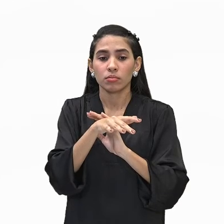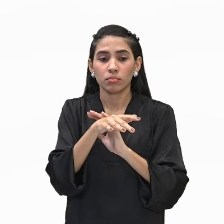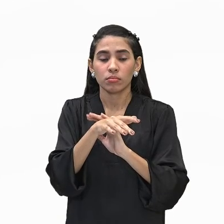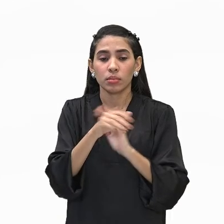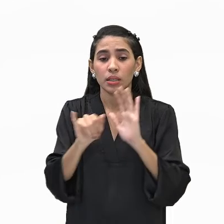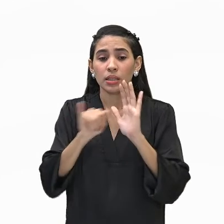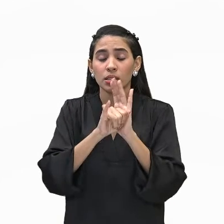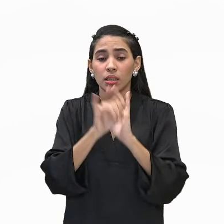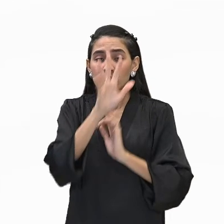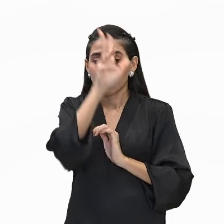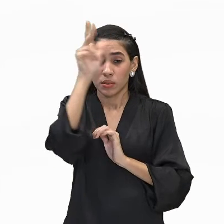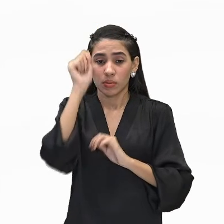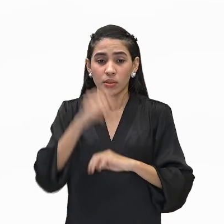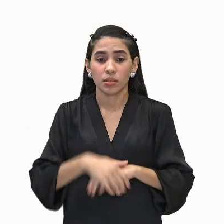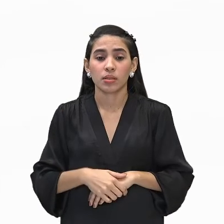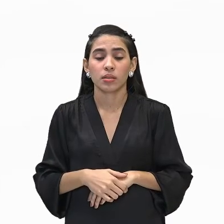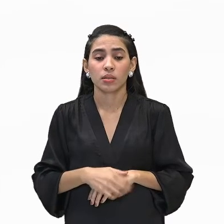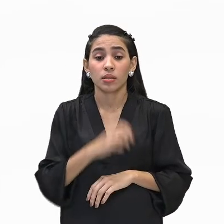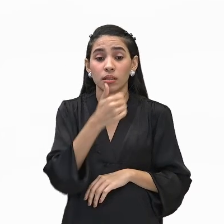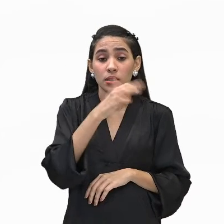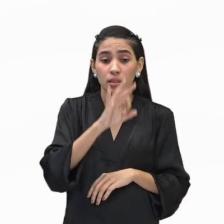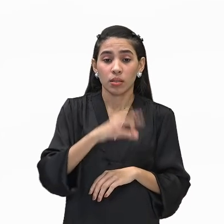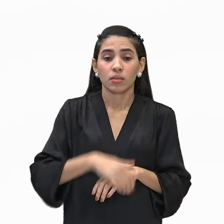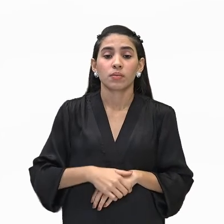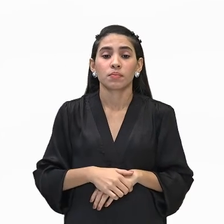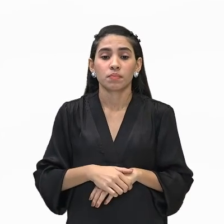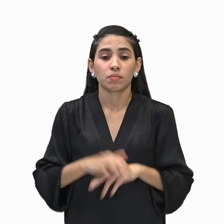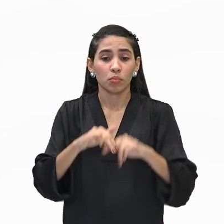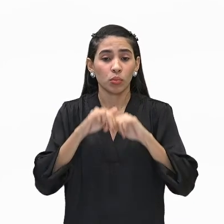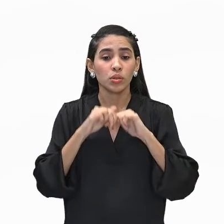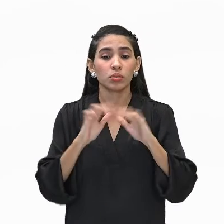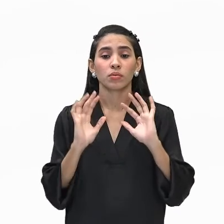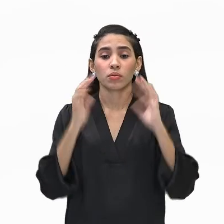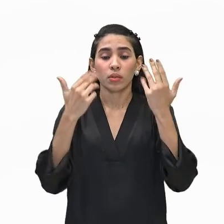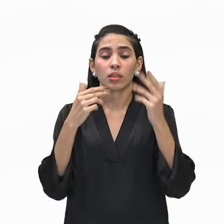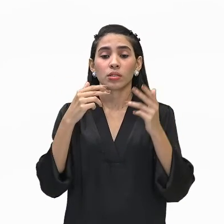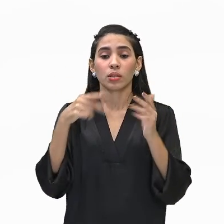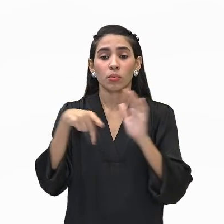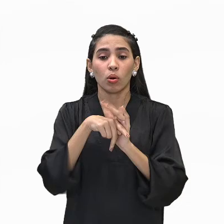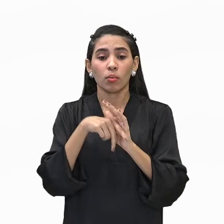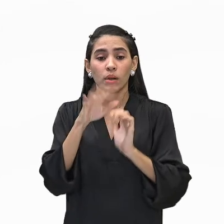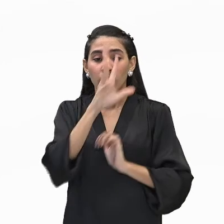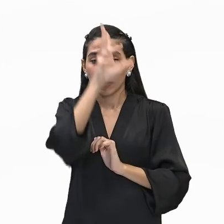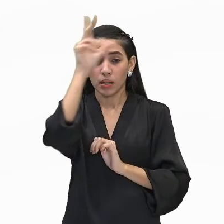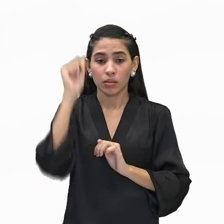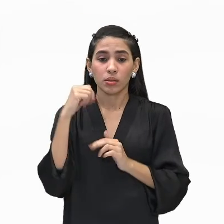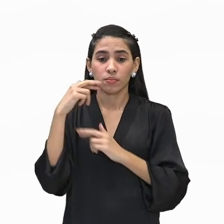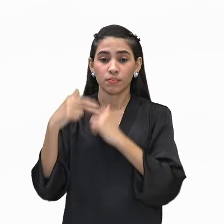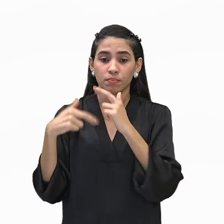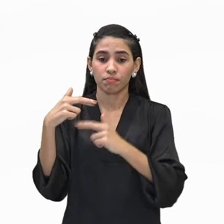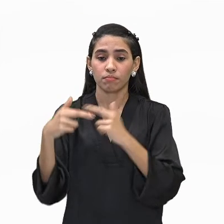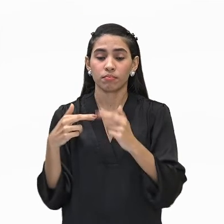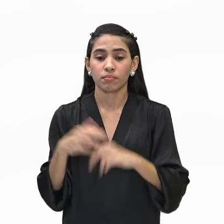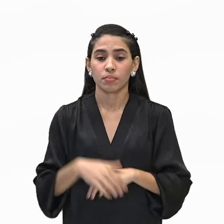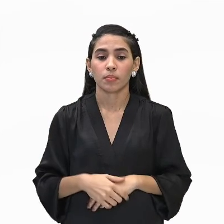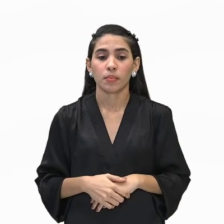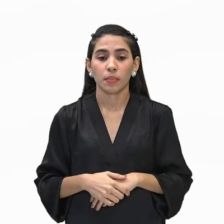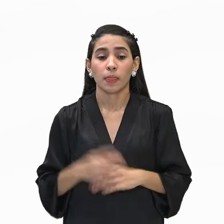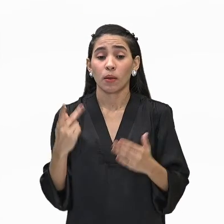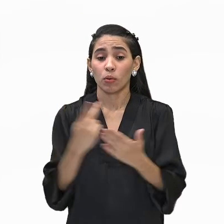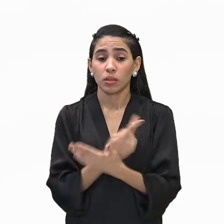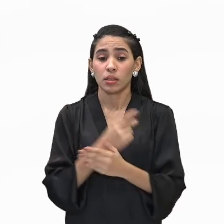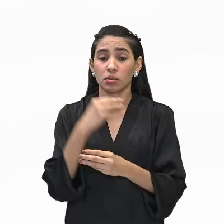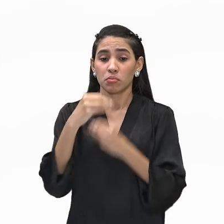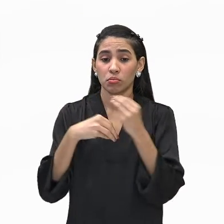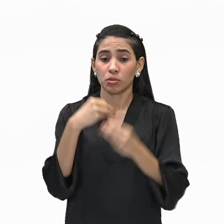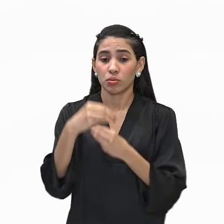da identidade amazônica. 19. Por isso, as festas populares da Amazônia traduzem a religiosidade local. Acontece uma